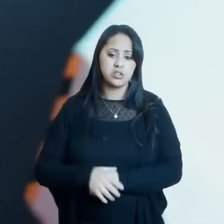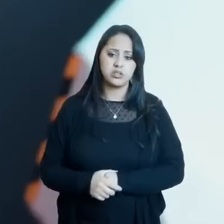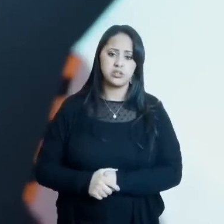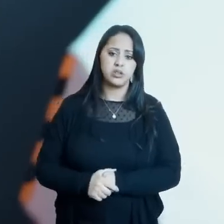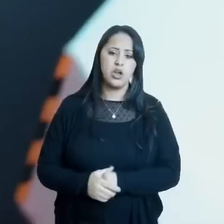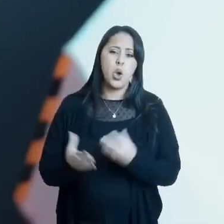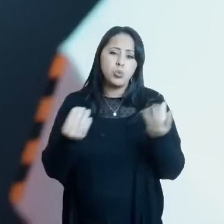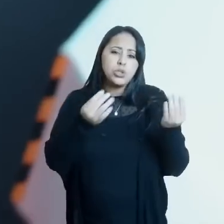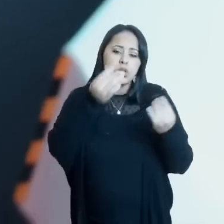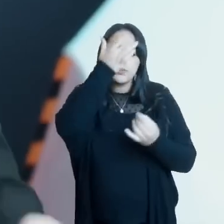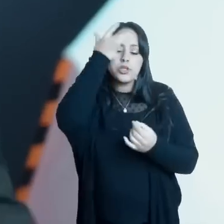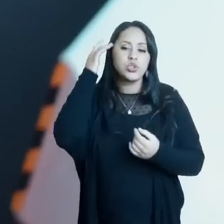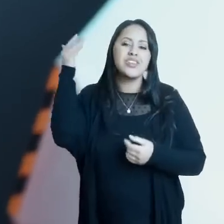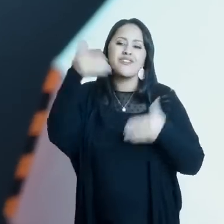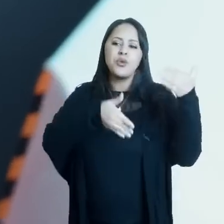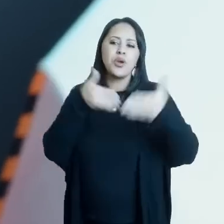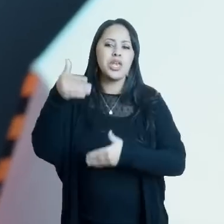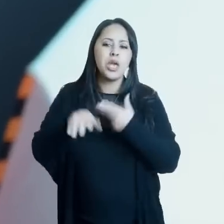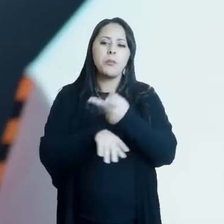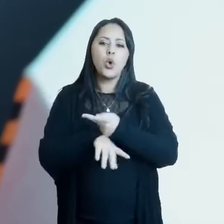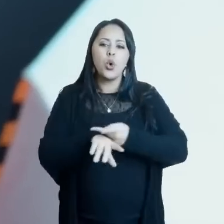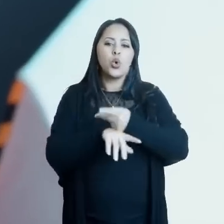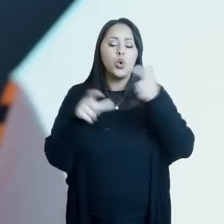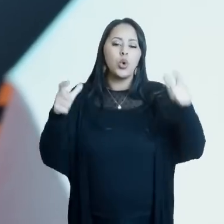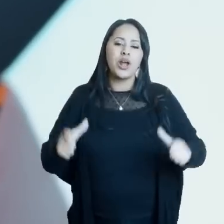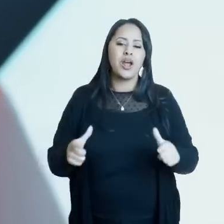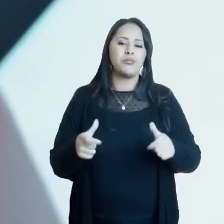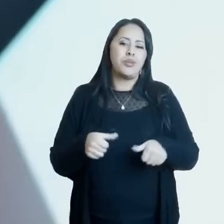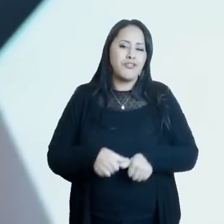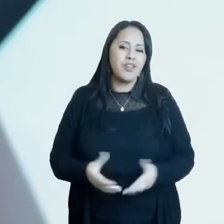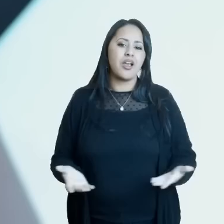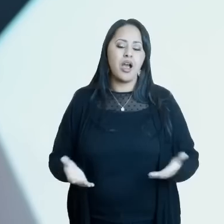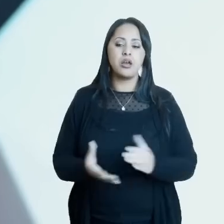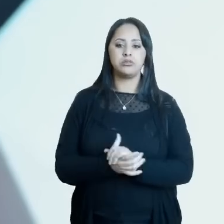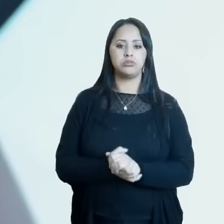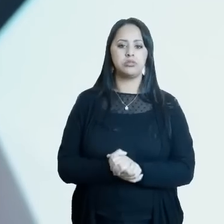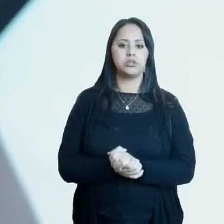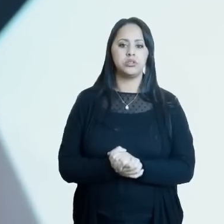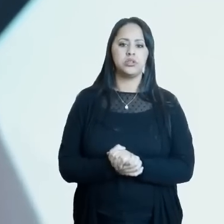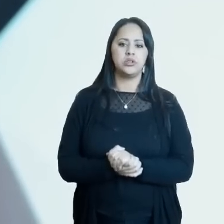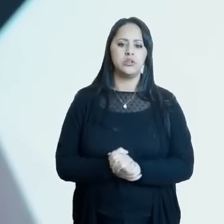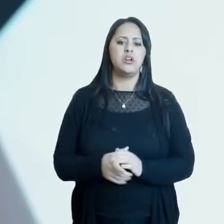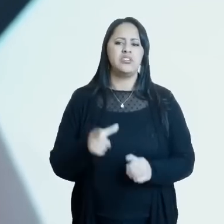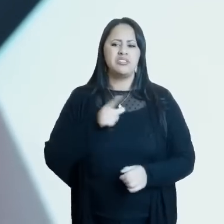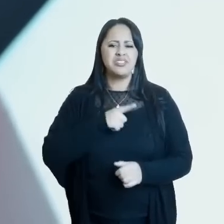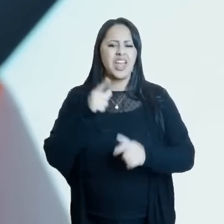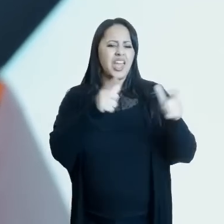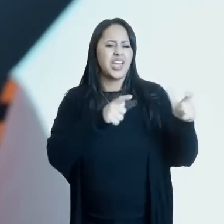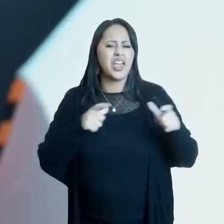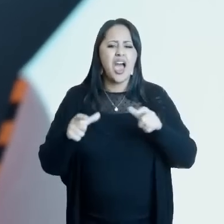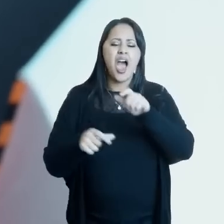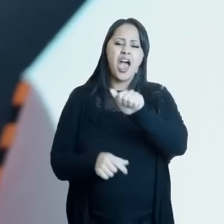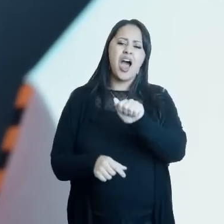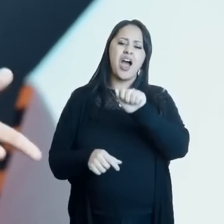veio para cá, que procurou lugar para ficar... Então, tipo, entra em plataformas, tem vários marketplaces, entra no